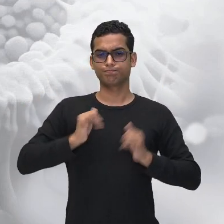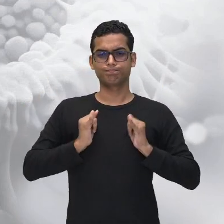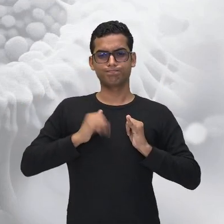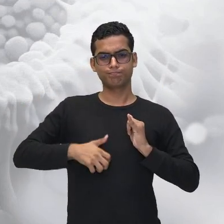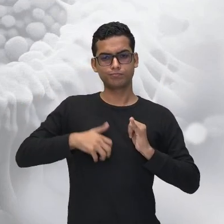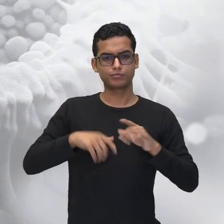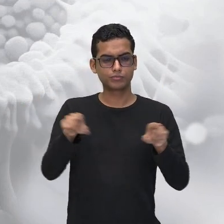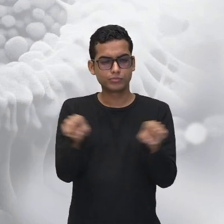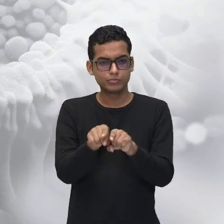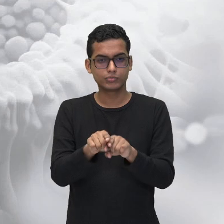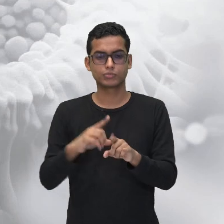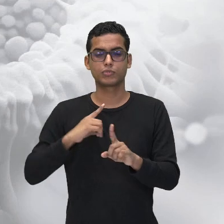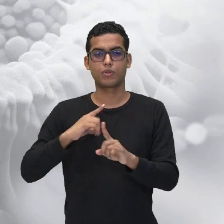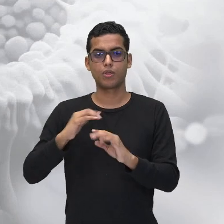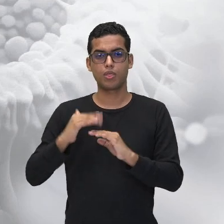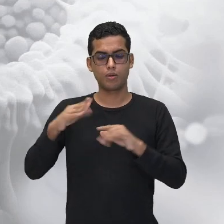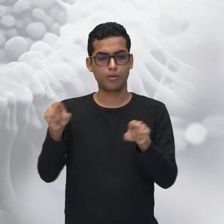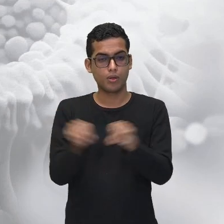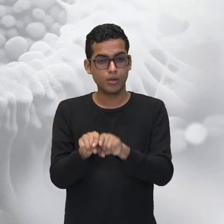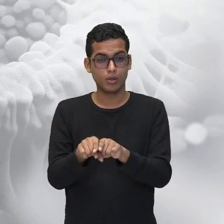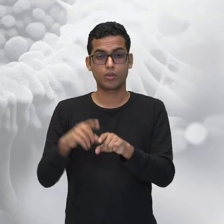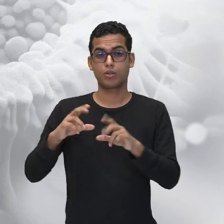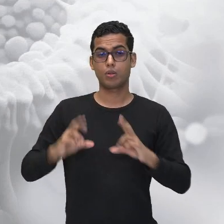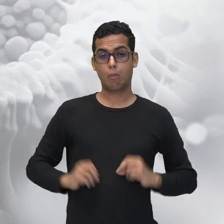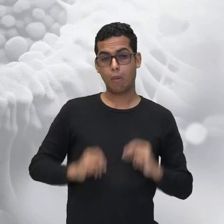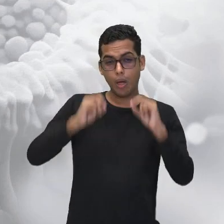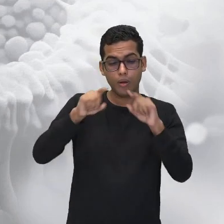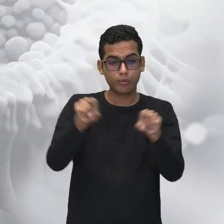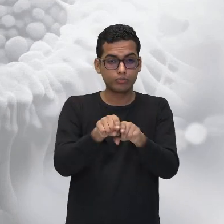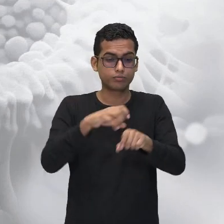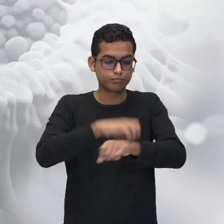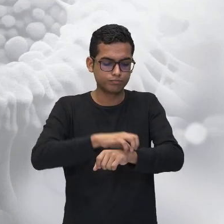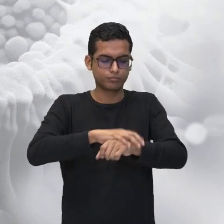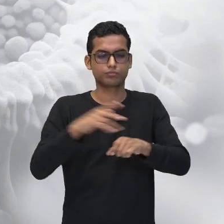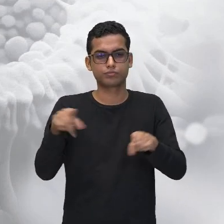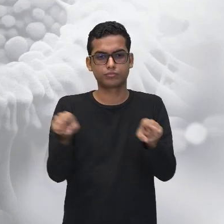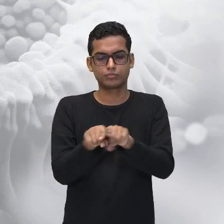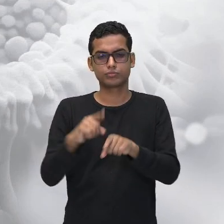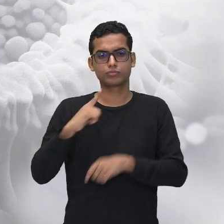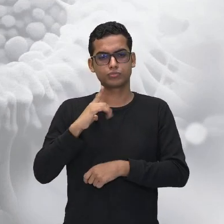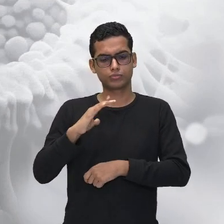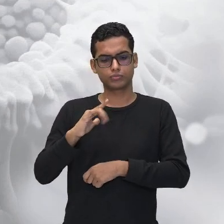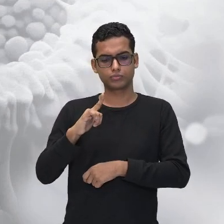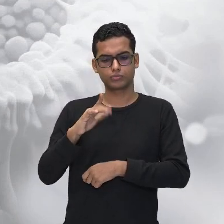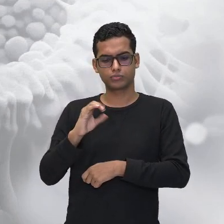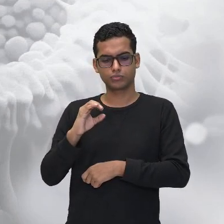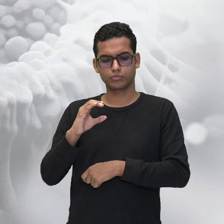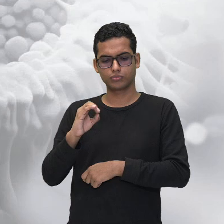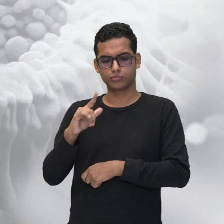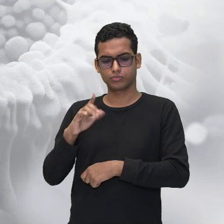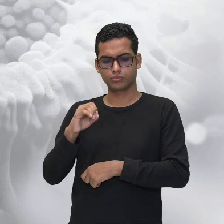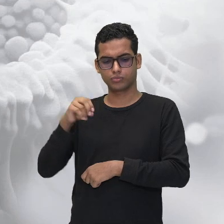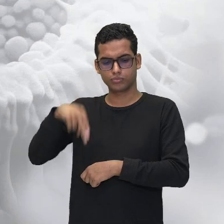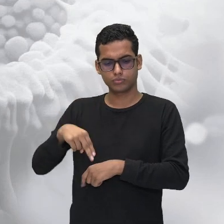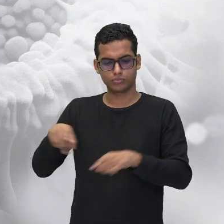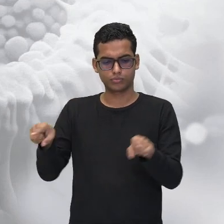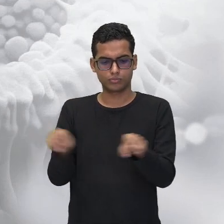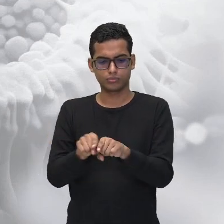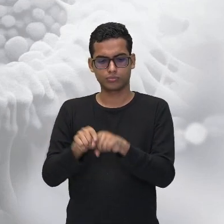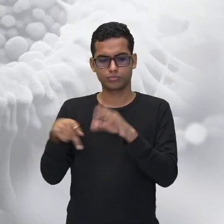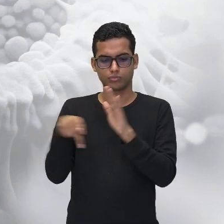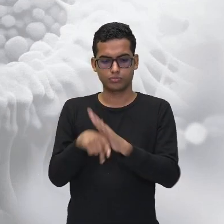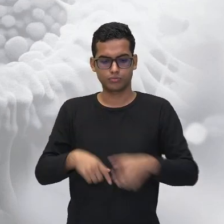de esôfago, de tumores malignos ali do cólon e também da ocorrência de câncer de mama. Então, todas